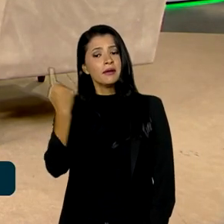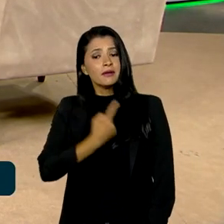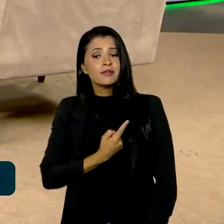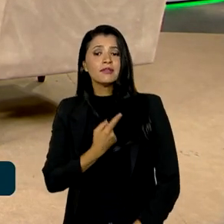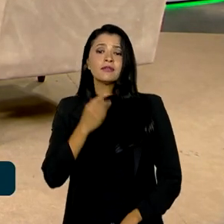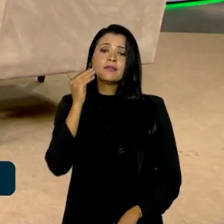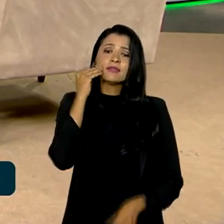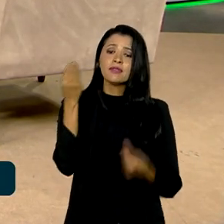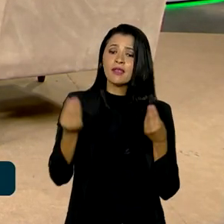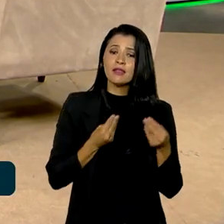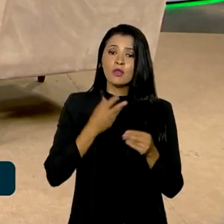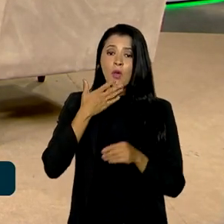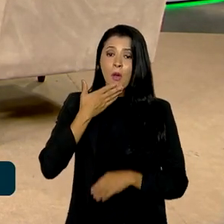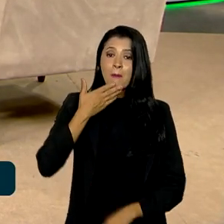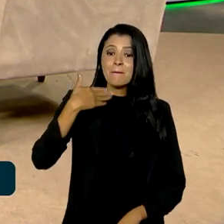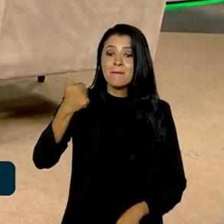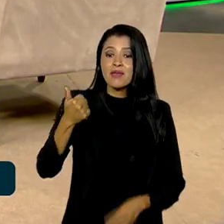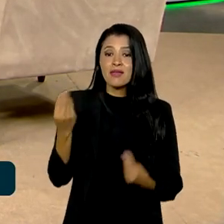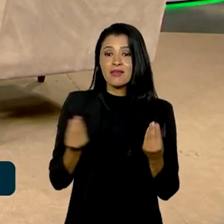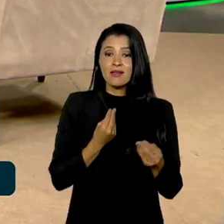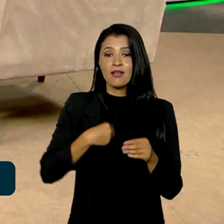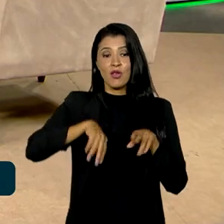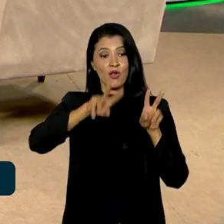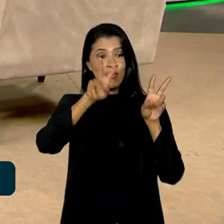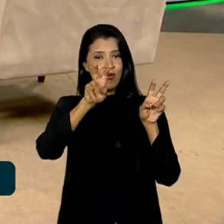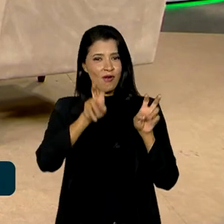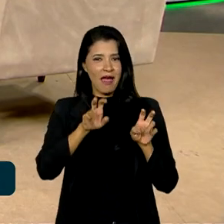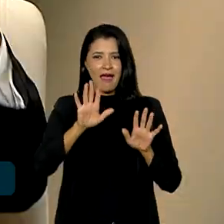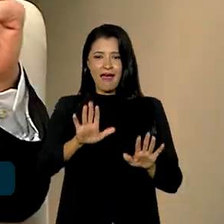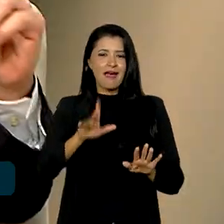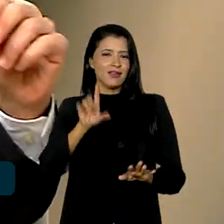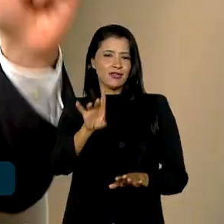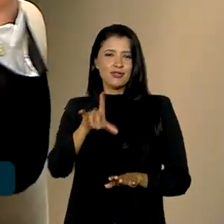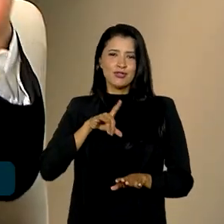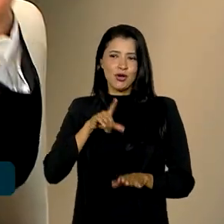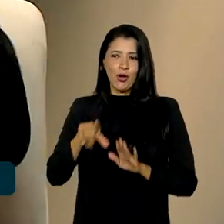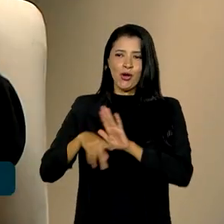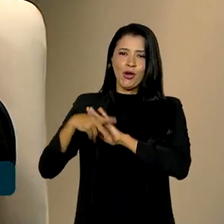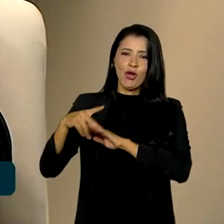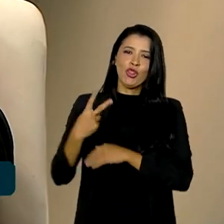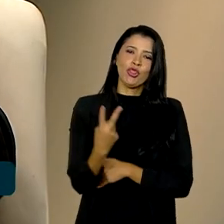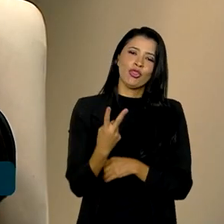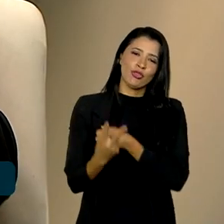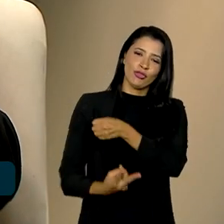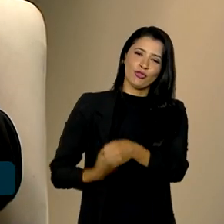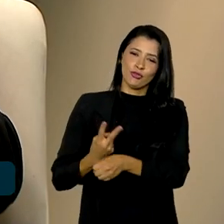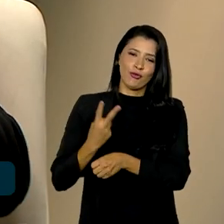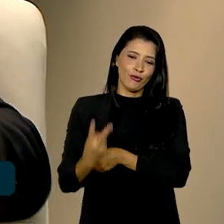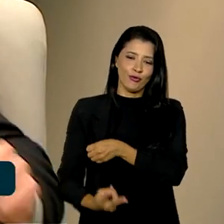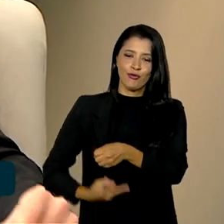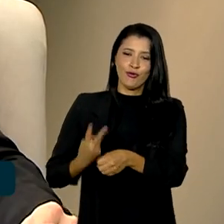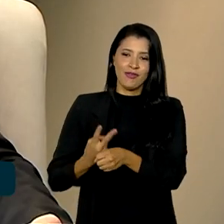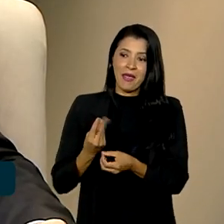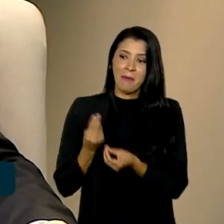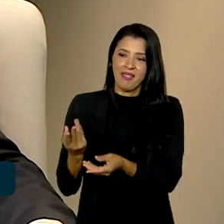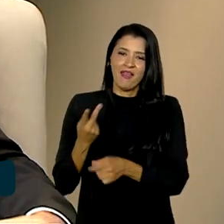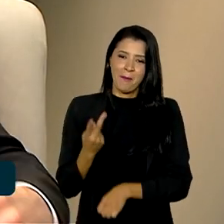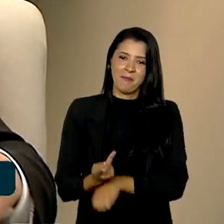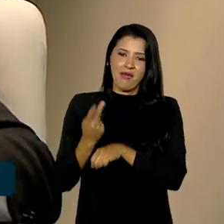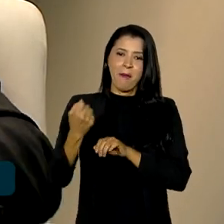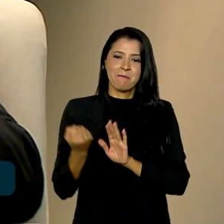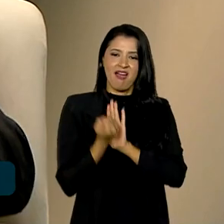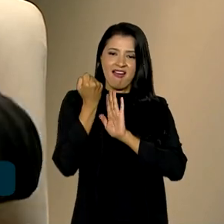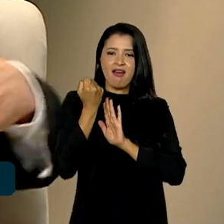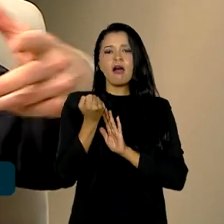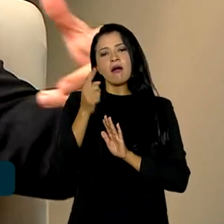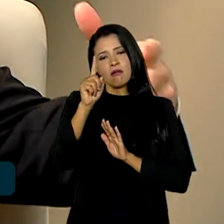estamos tentando também aperfeiçoar essa agenda, para não ficar uma agenda só que de dois em dois anos a gente deu o selo, mas sim que a